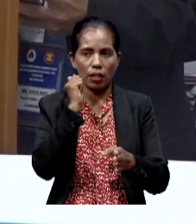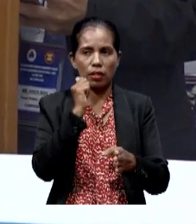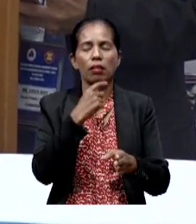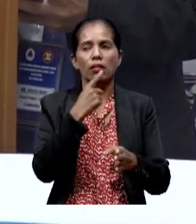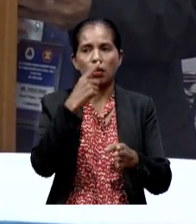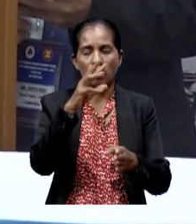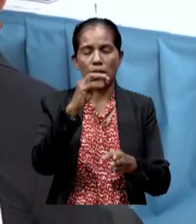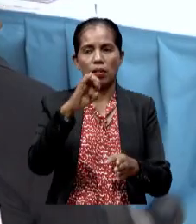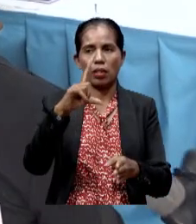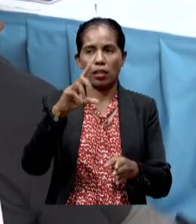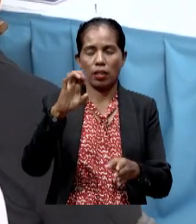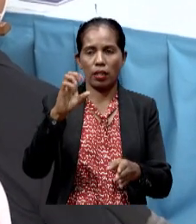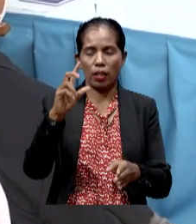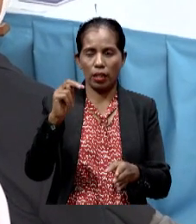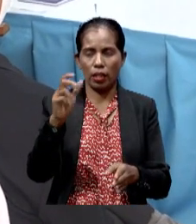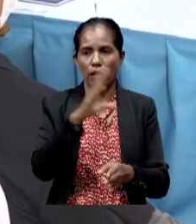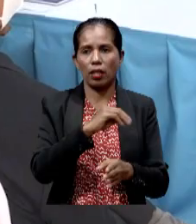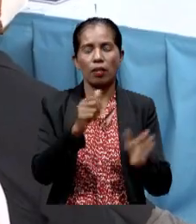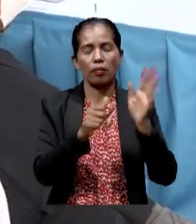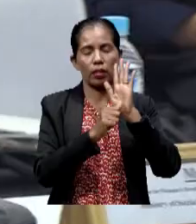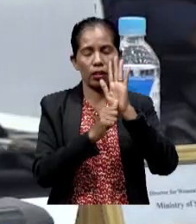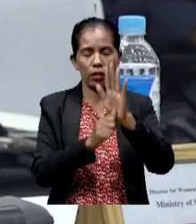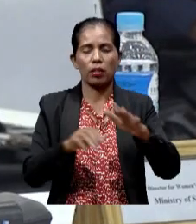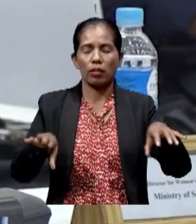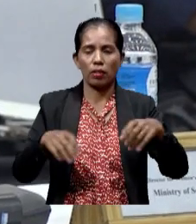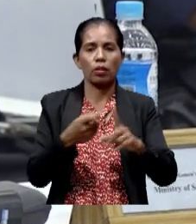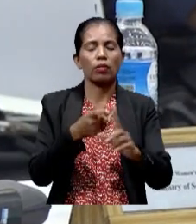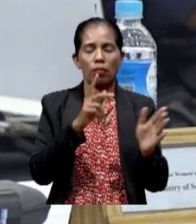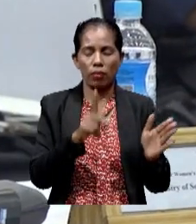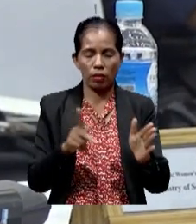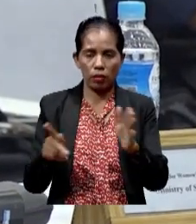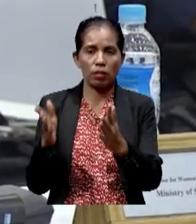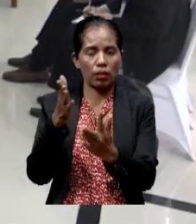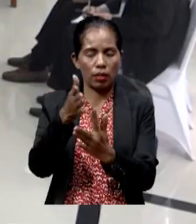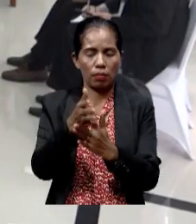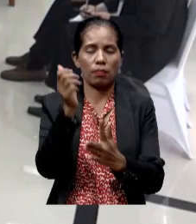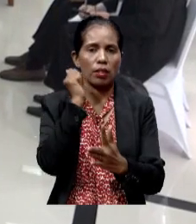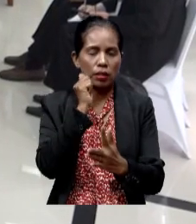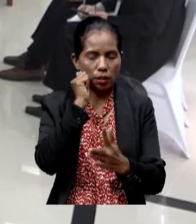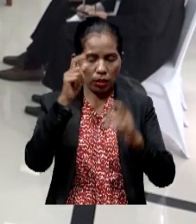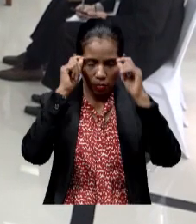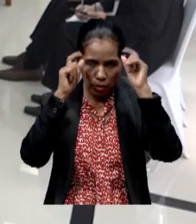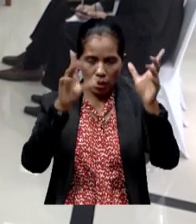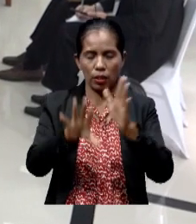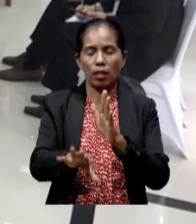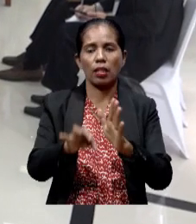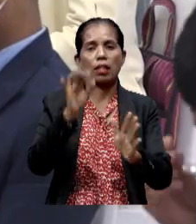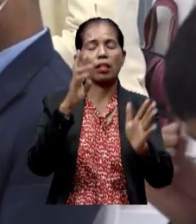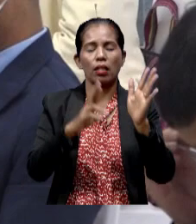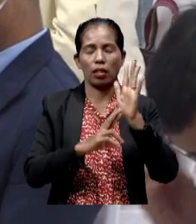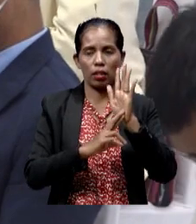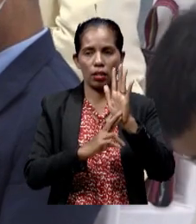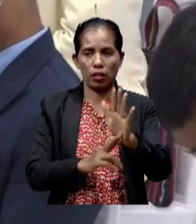Rangel afirma, a FUNMNEC apresenta progresso russo e preparação para adesão no Timor-Leste mos retan recomendação.